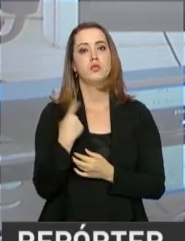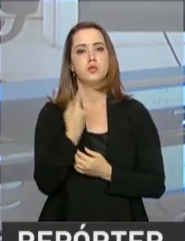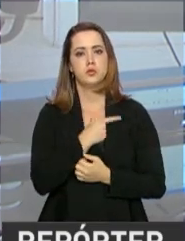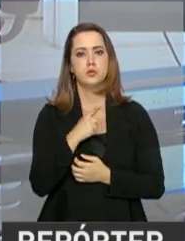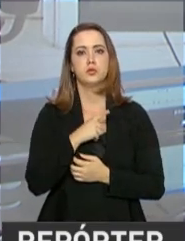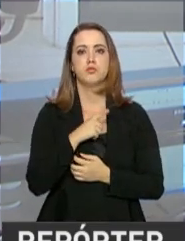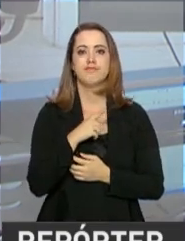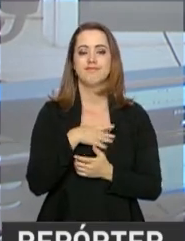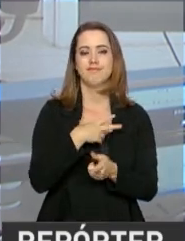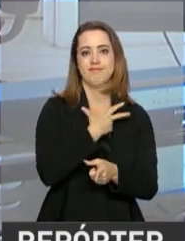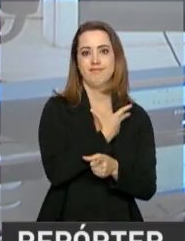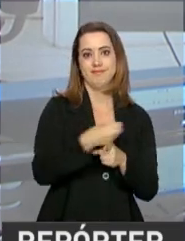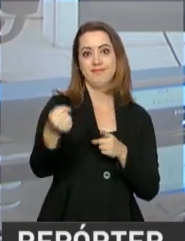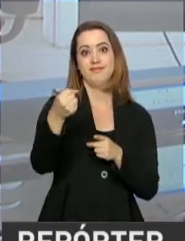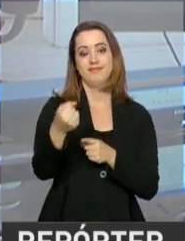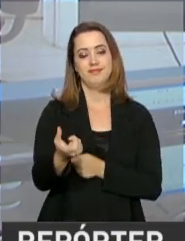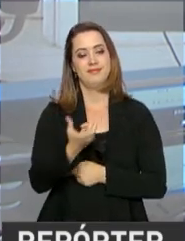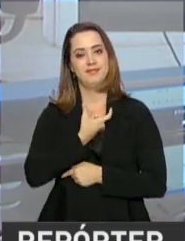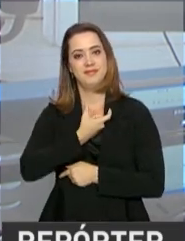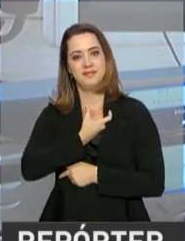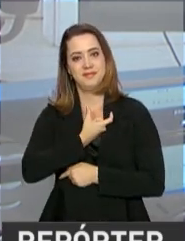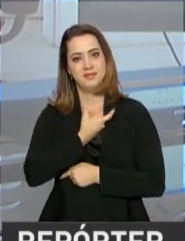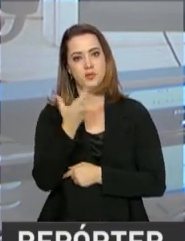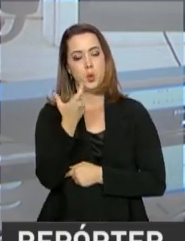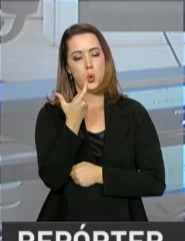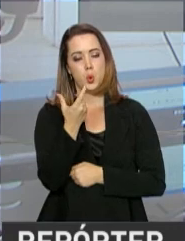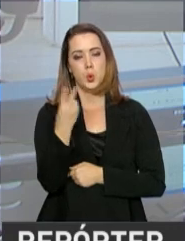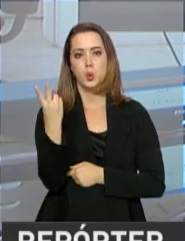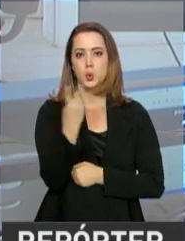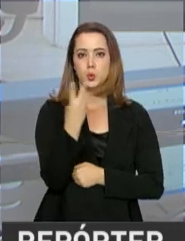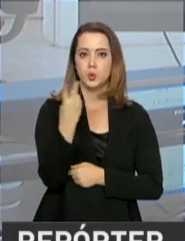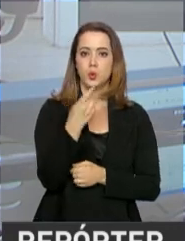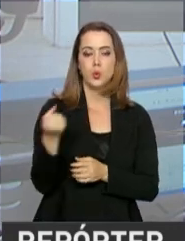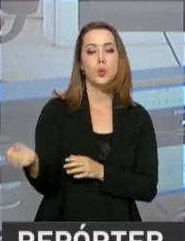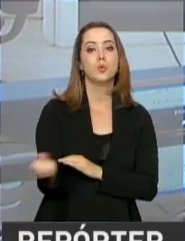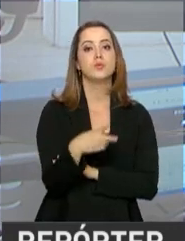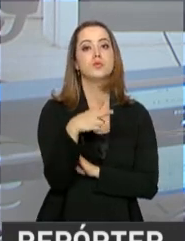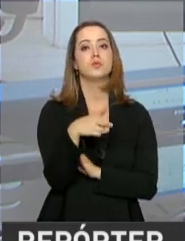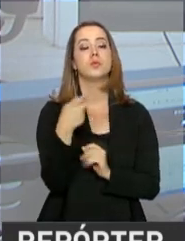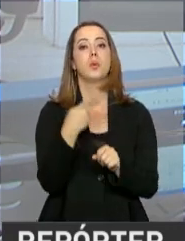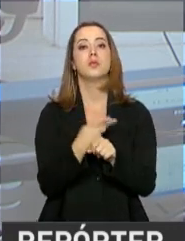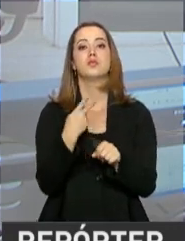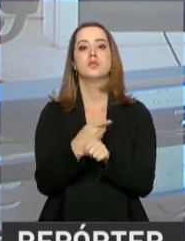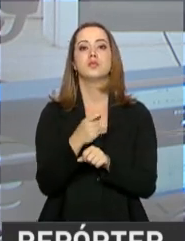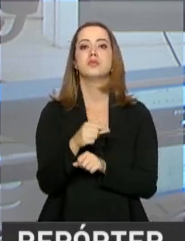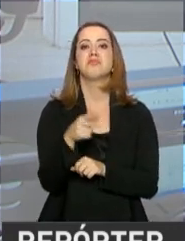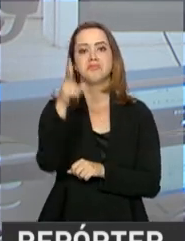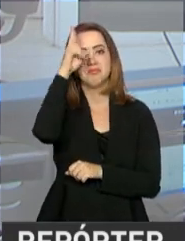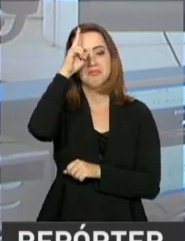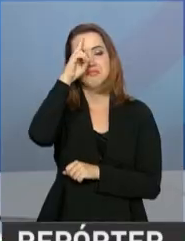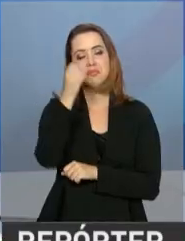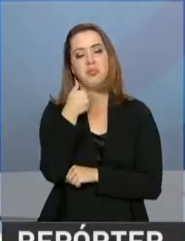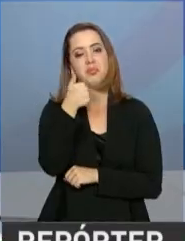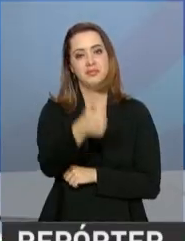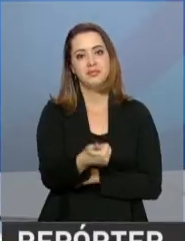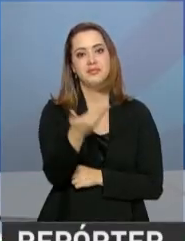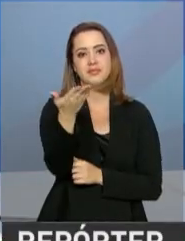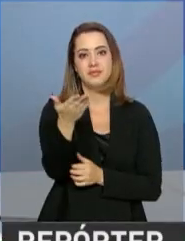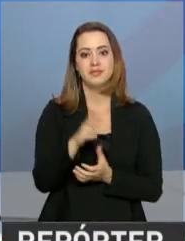nas paralimpíadas e no atletismo duas medalhas de prata para um estreante uma segunda-feira positiva para o paí